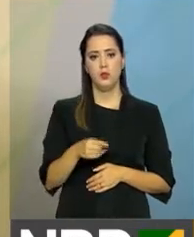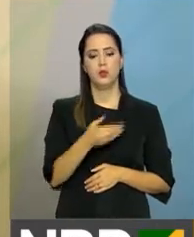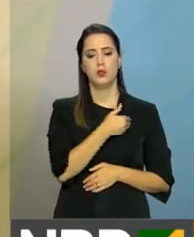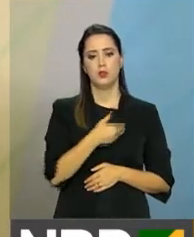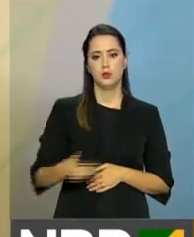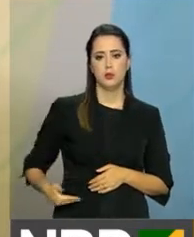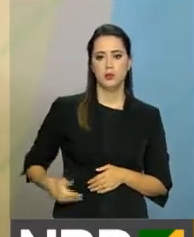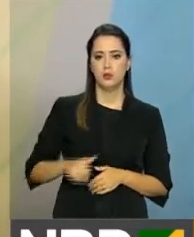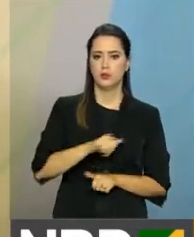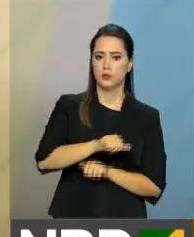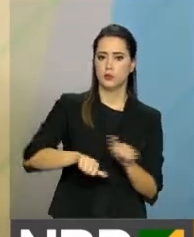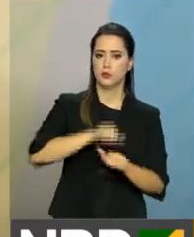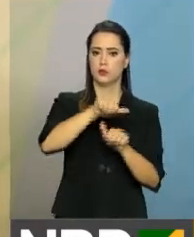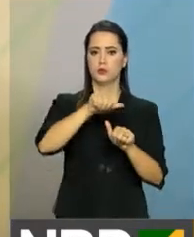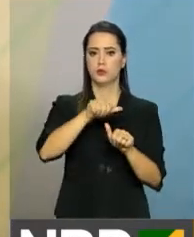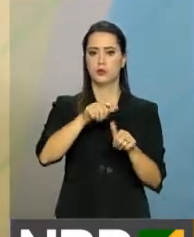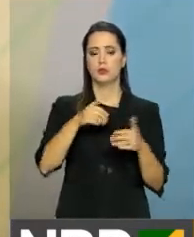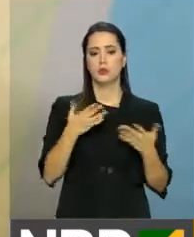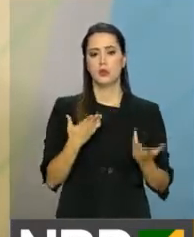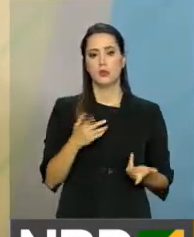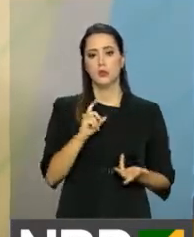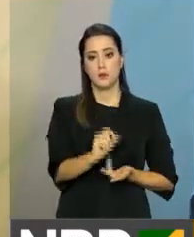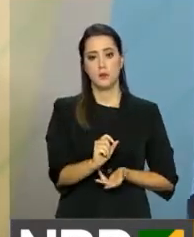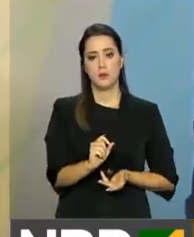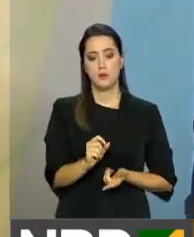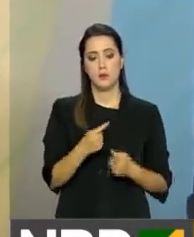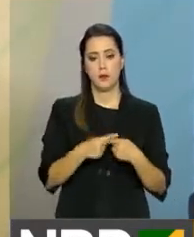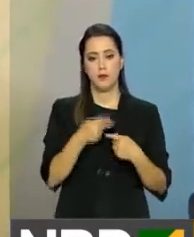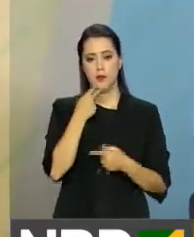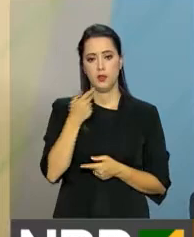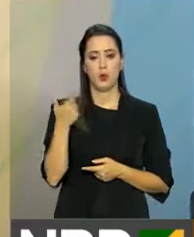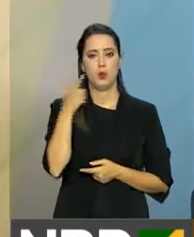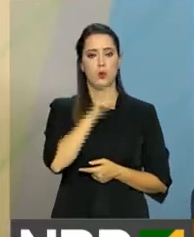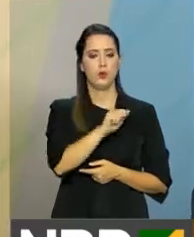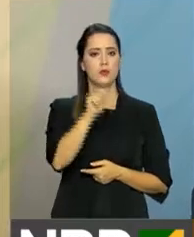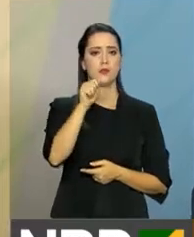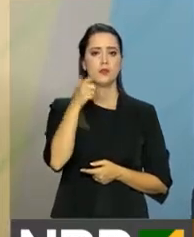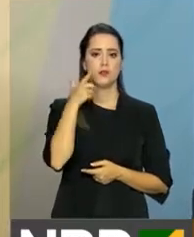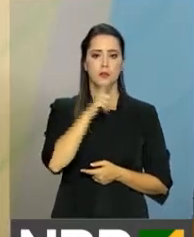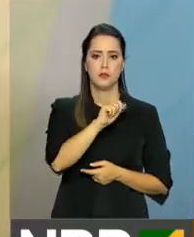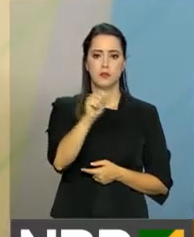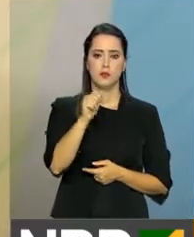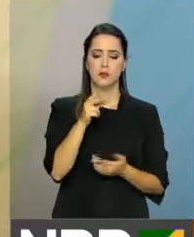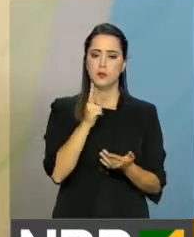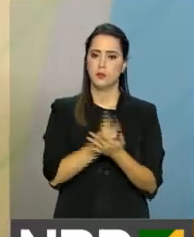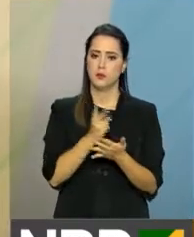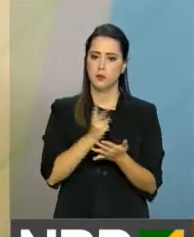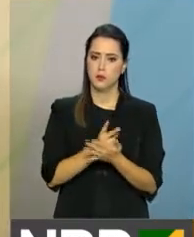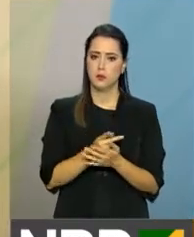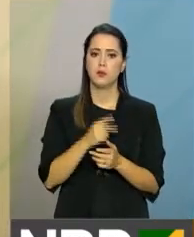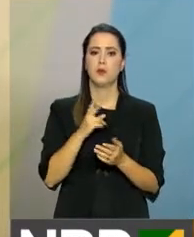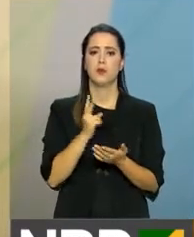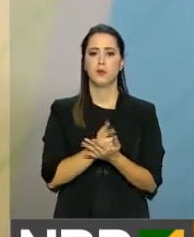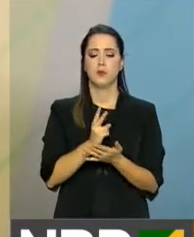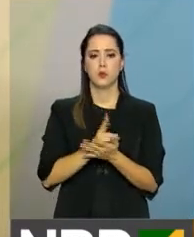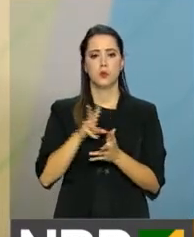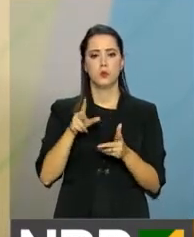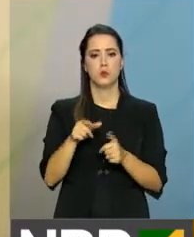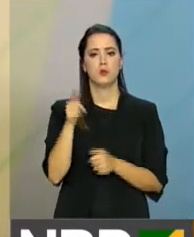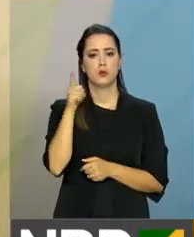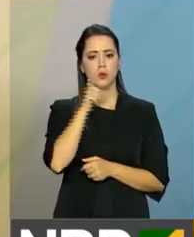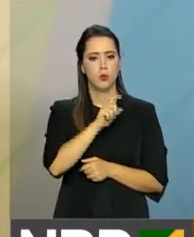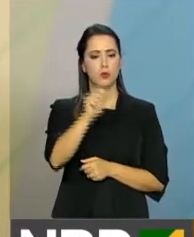transição eu não estou falando apesar de todas as conquistas apesar de todas as conquistas